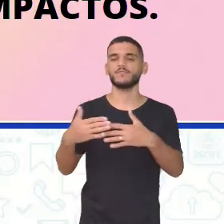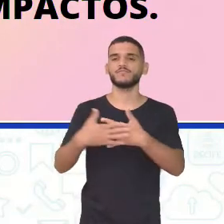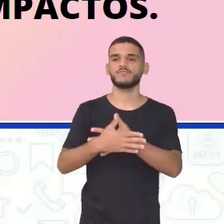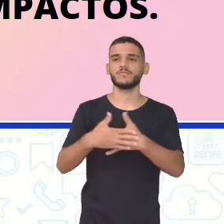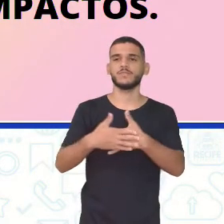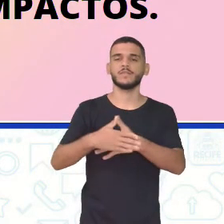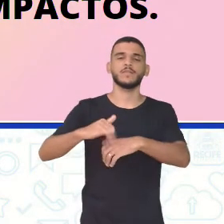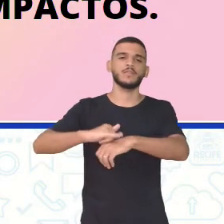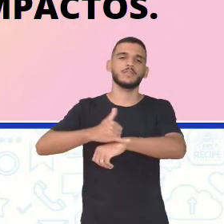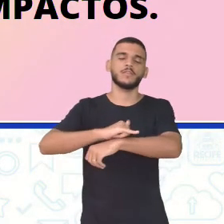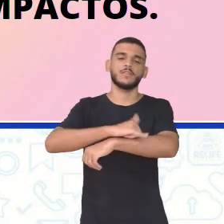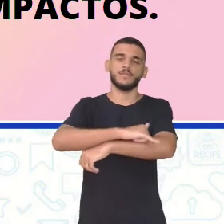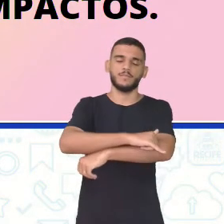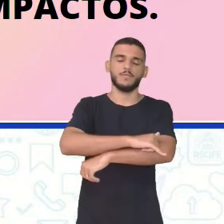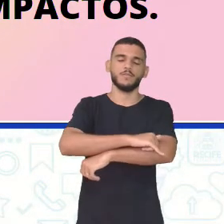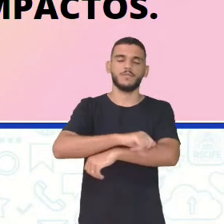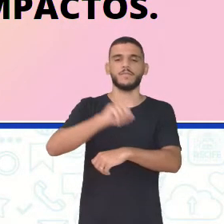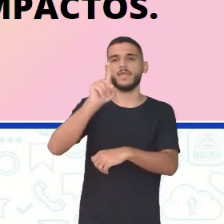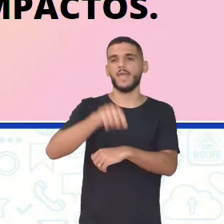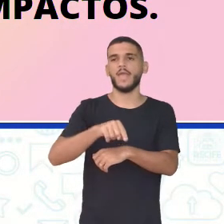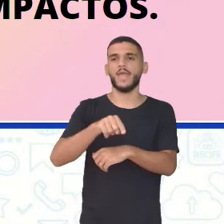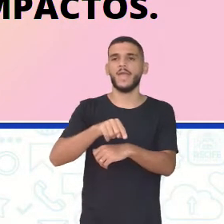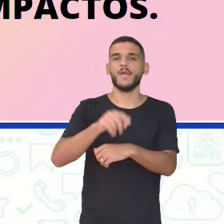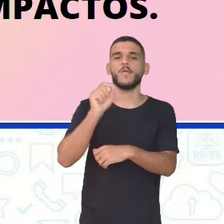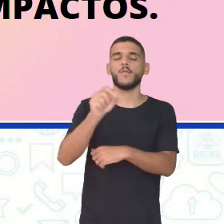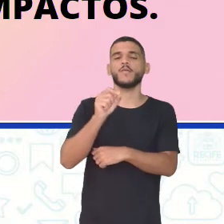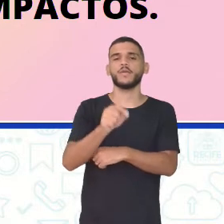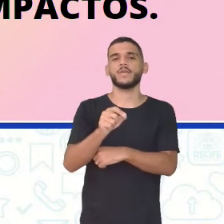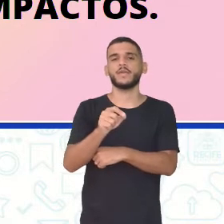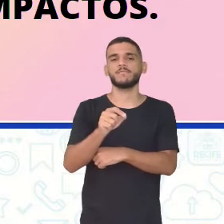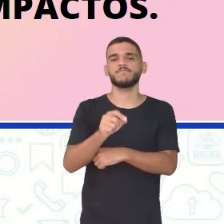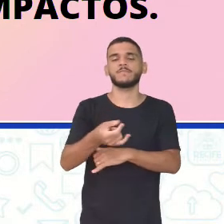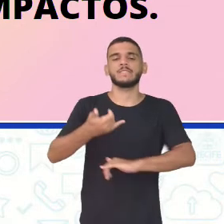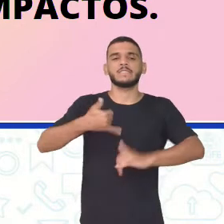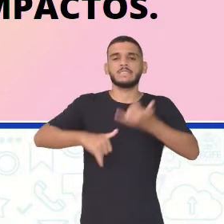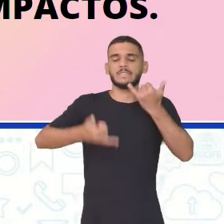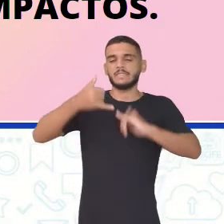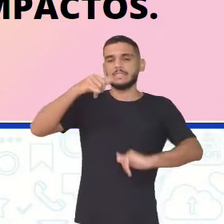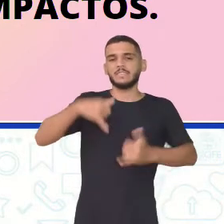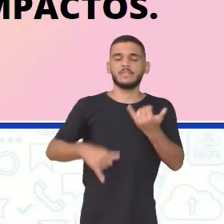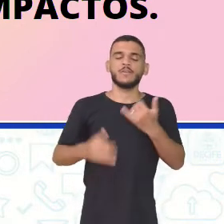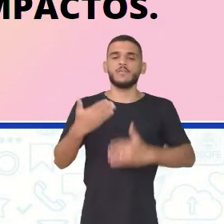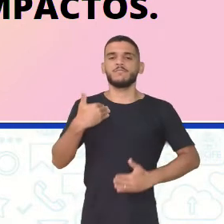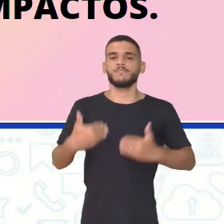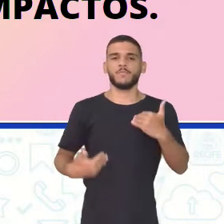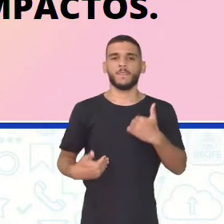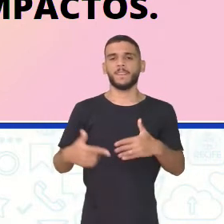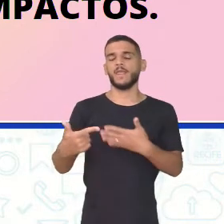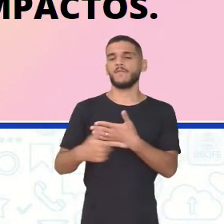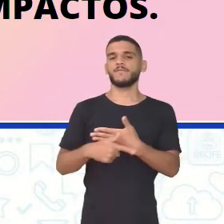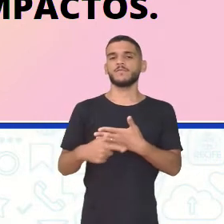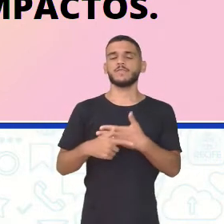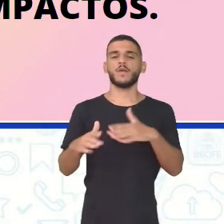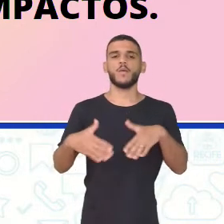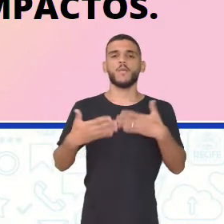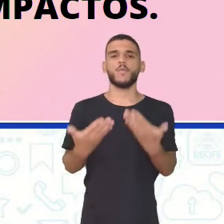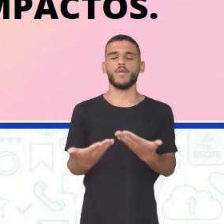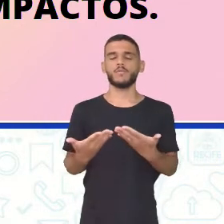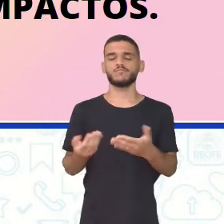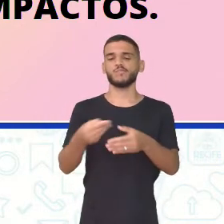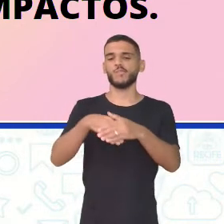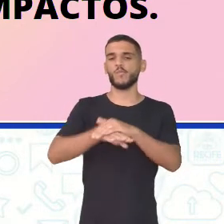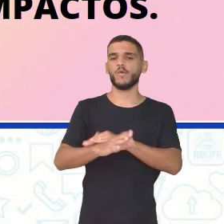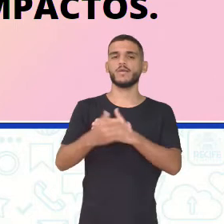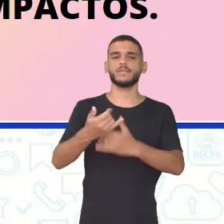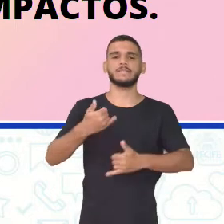O tecido adiposo, ele é um depósito corporal de energia. Sua função é de reserva energética e